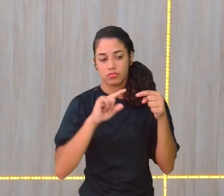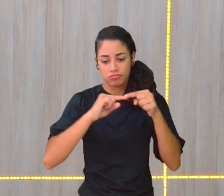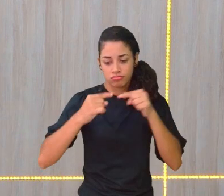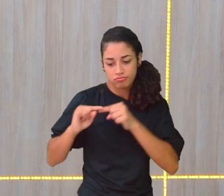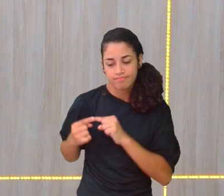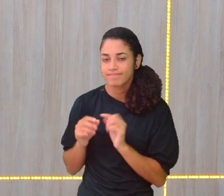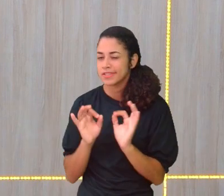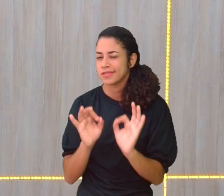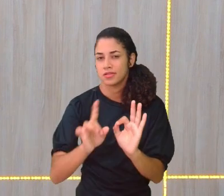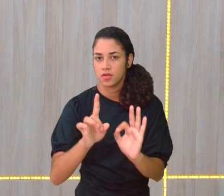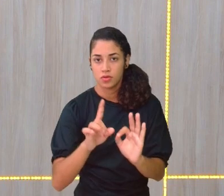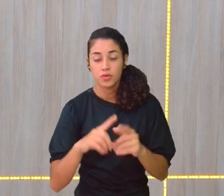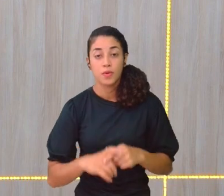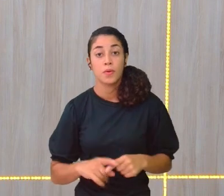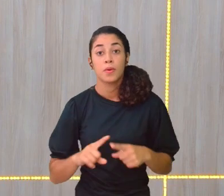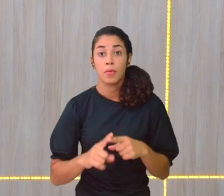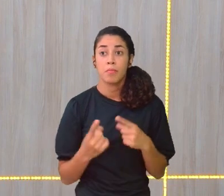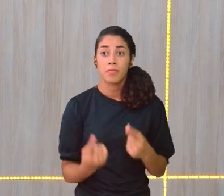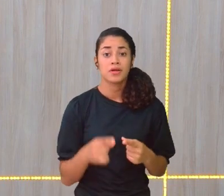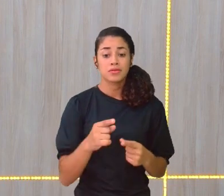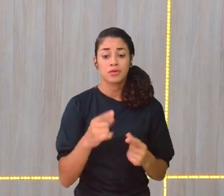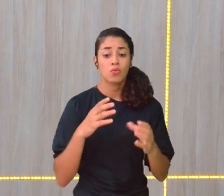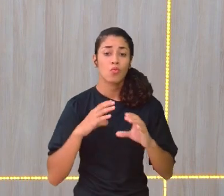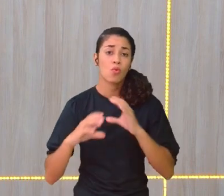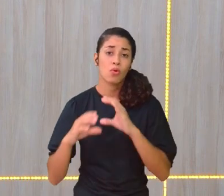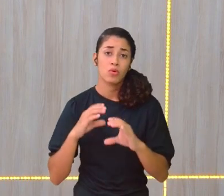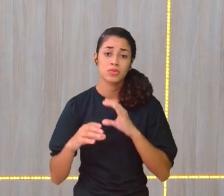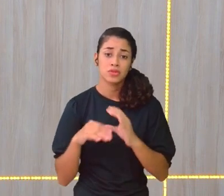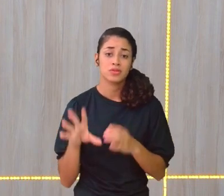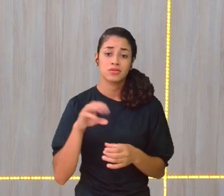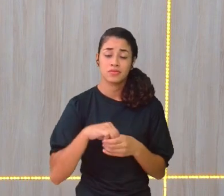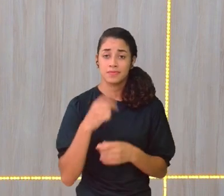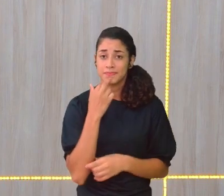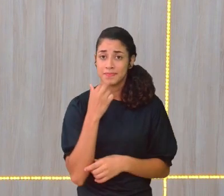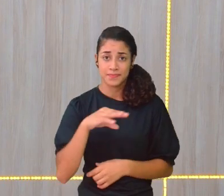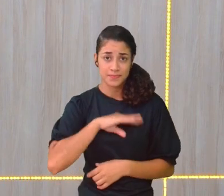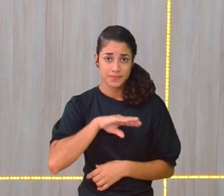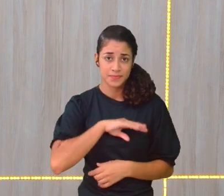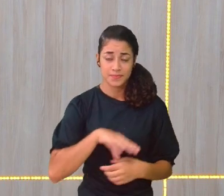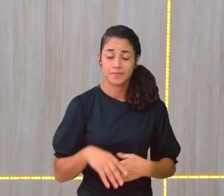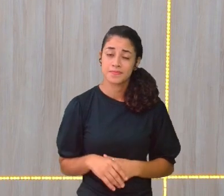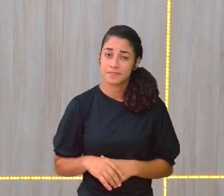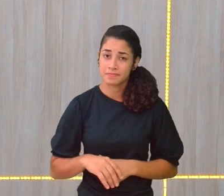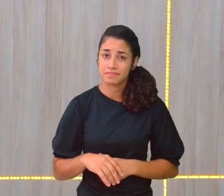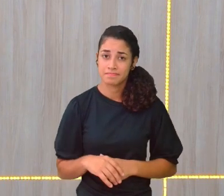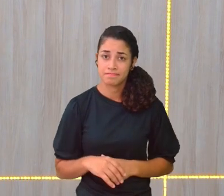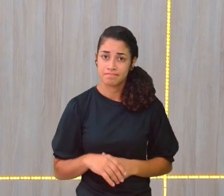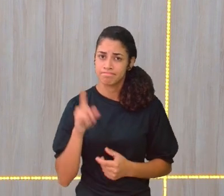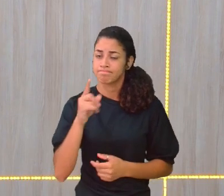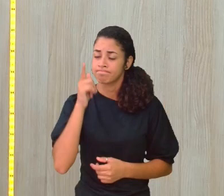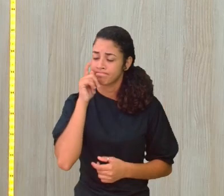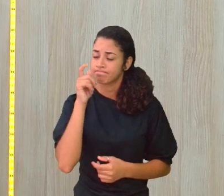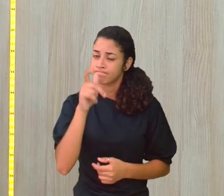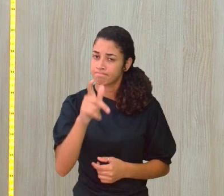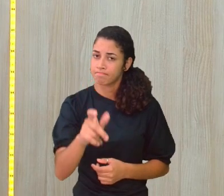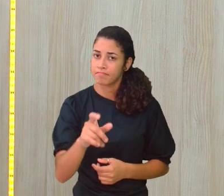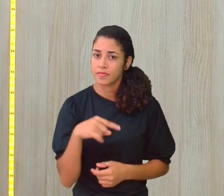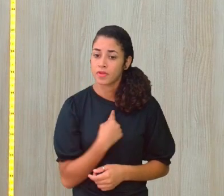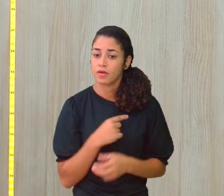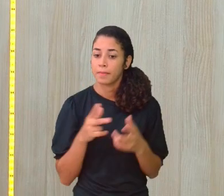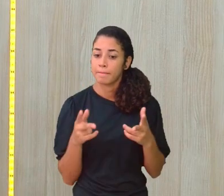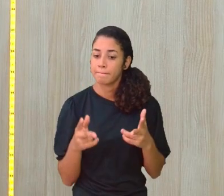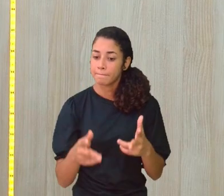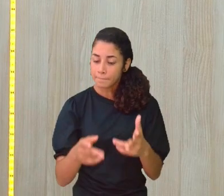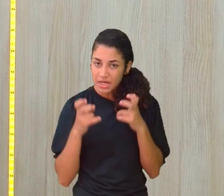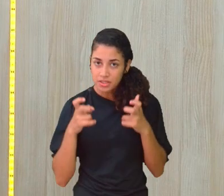é? Mas ele está se comunicando dentro da língua portuguesa. Sim, demais. E é muito interessante, professora Eliana, para a gente